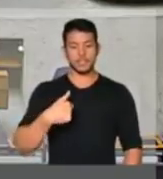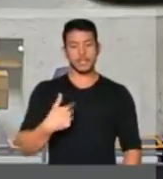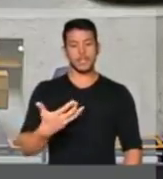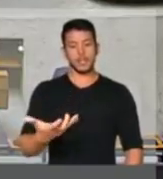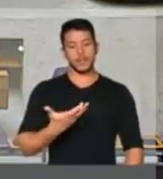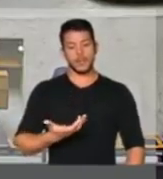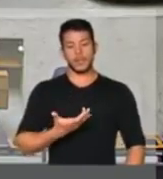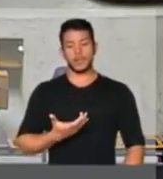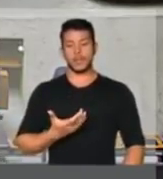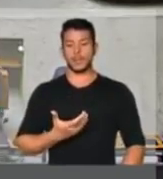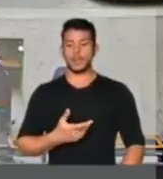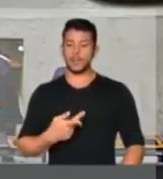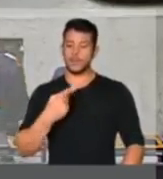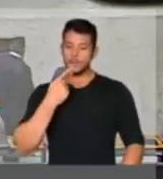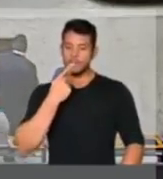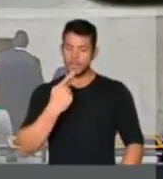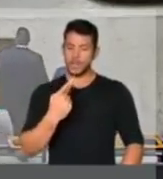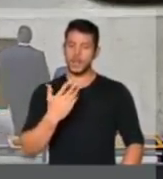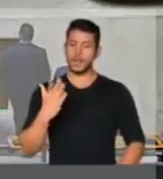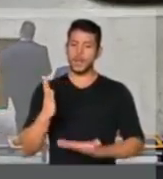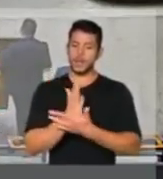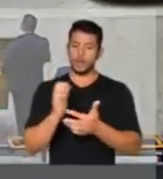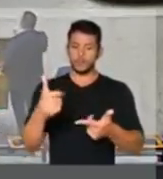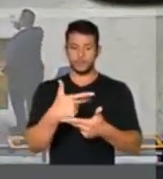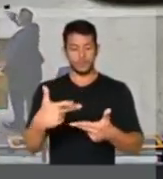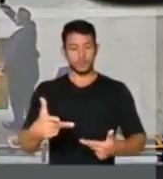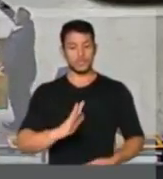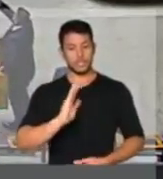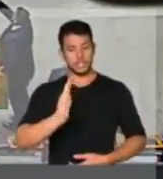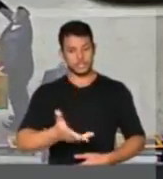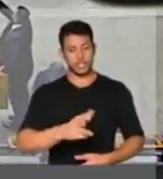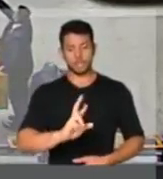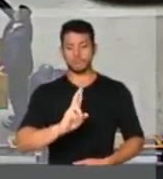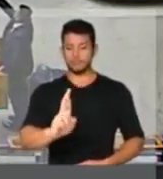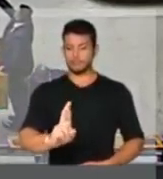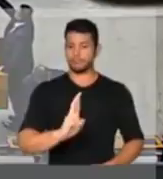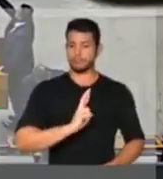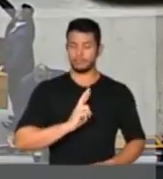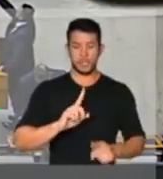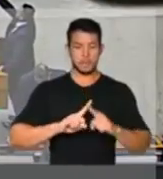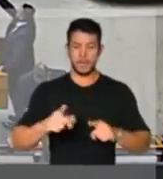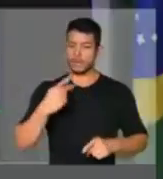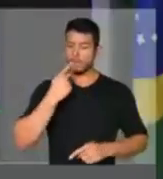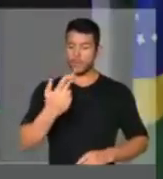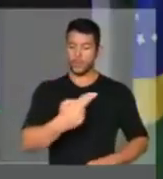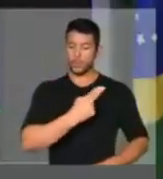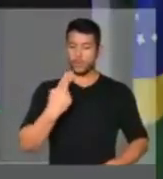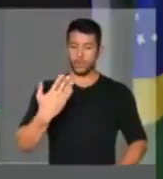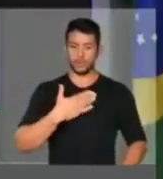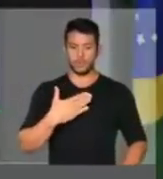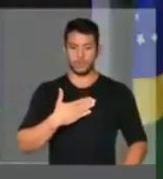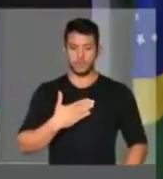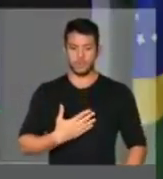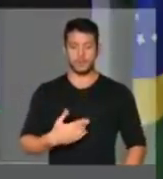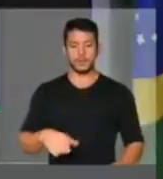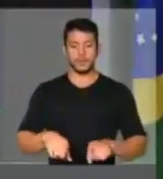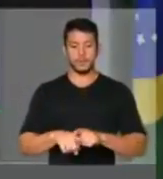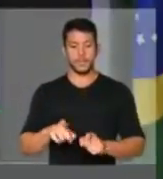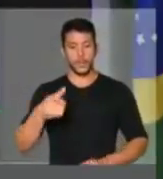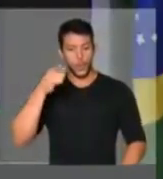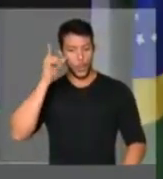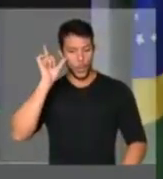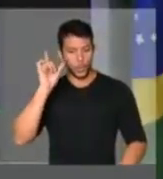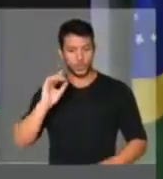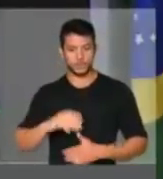algumas afirmações que foram feitas relativas a mim, mas que os parlamentares não tiveram coragem de dizer o meu nome hoje mais cedo e ontem também. Para